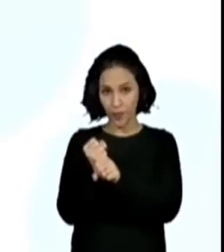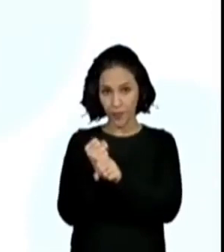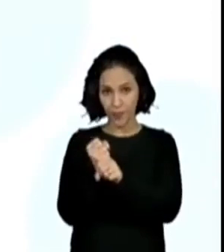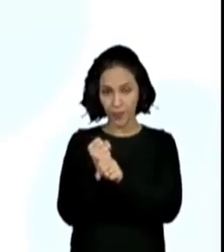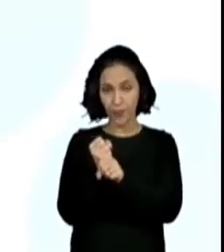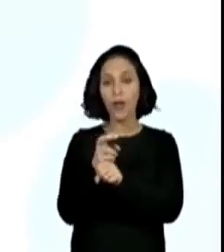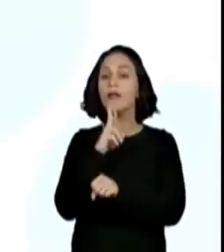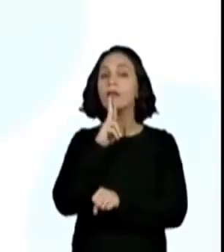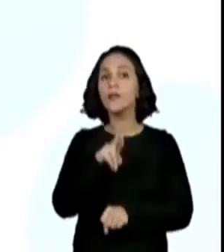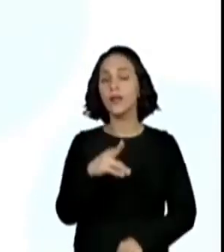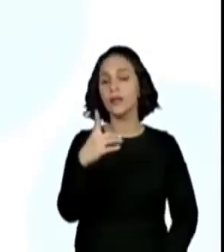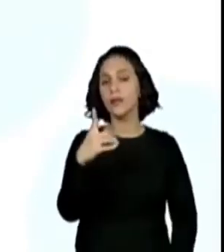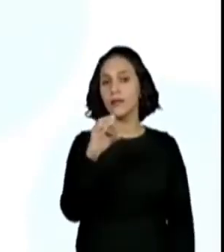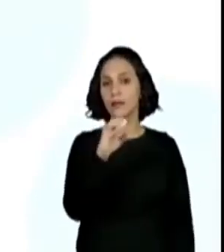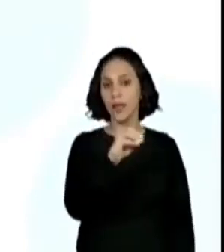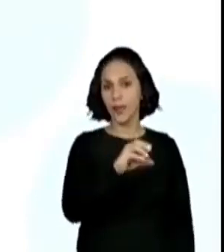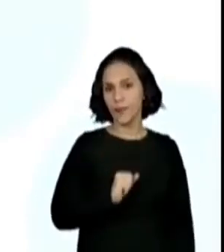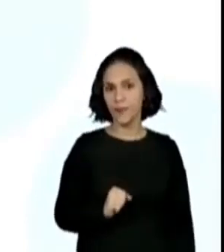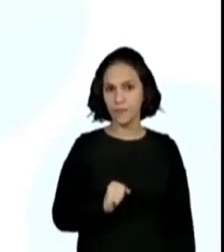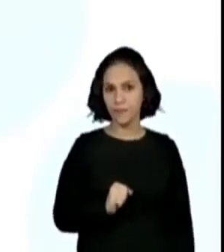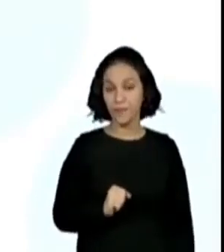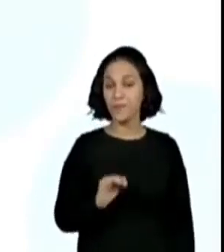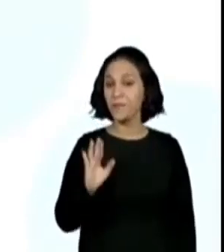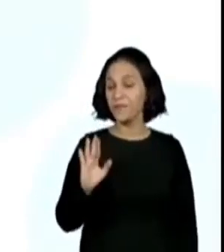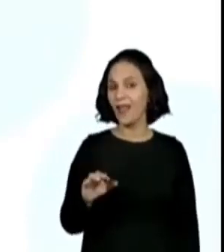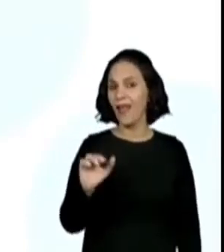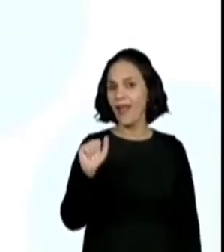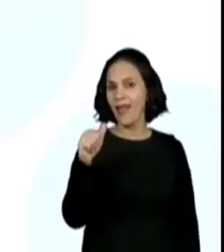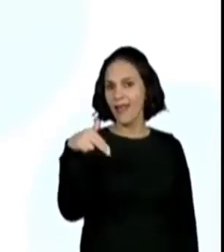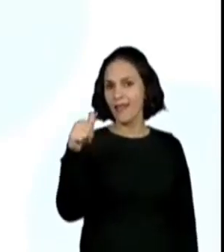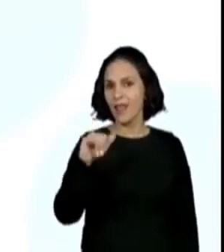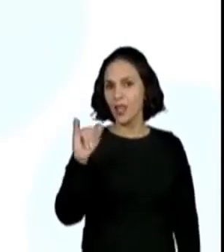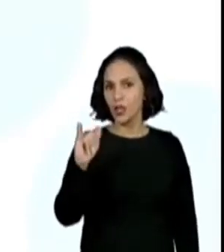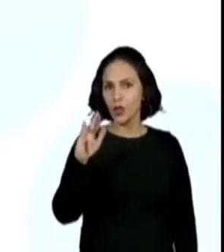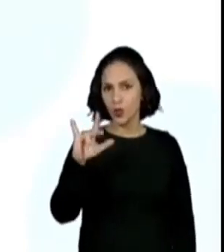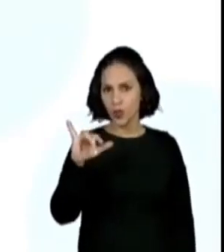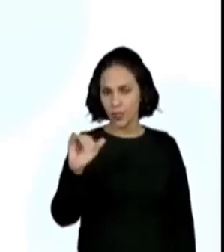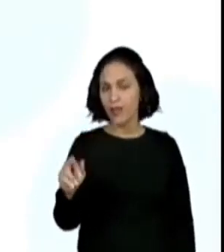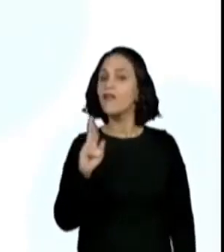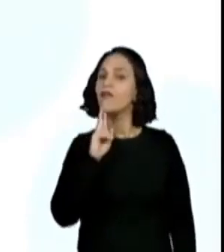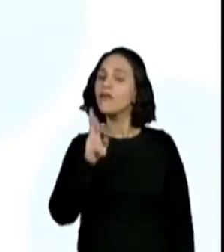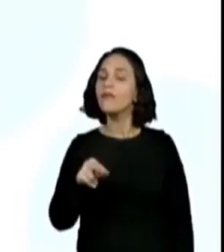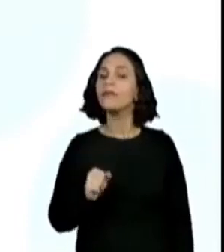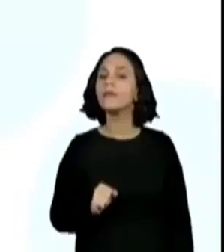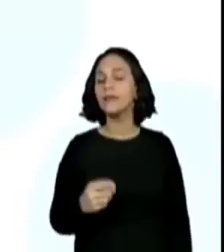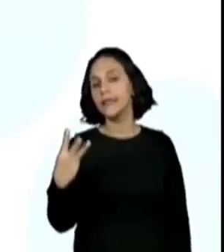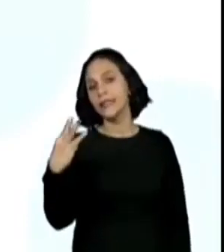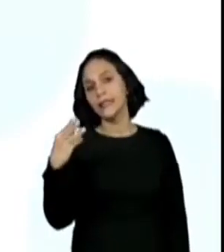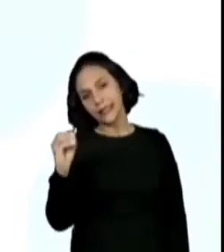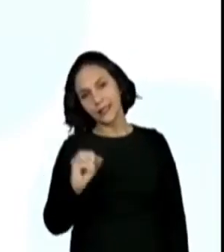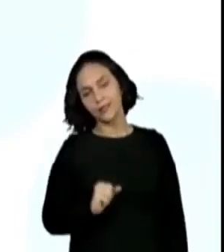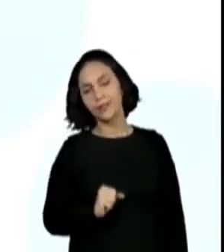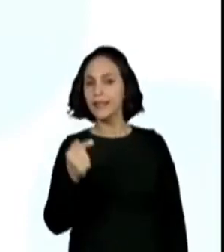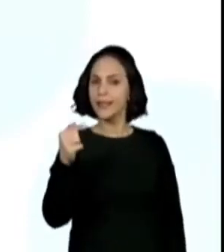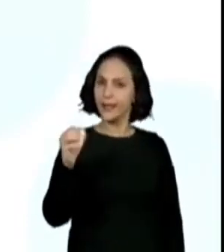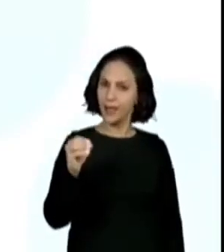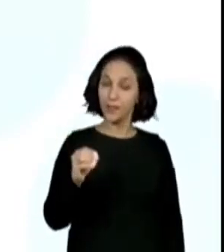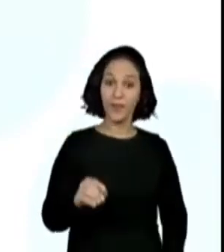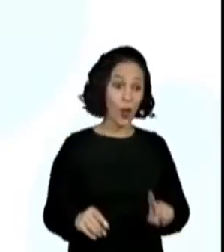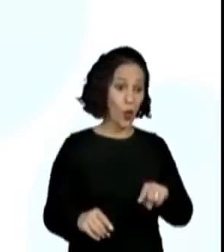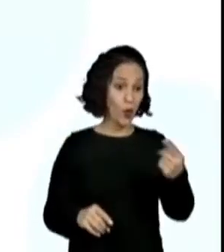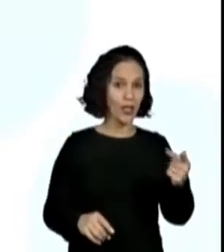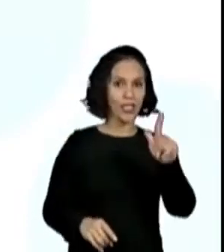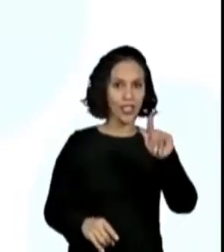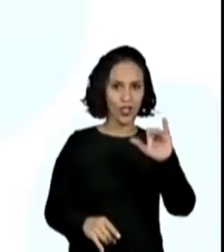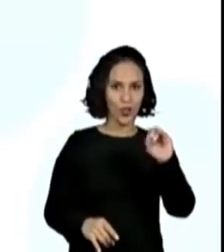a 100 Ana Júlia disse 30 e 70 já Giovana sugeriu